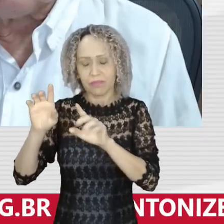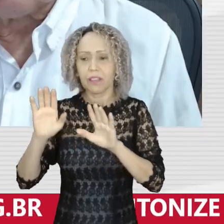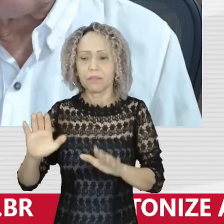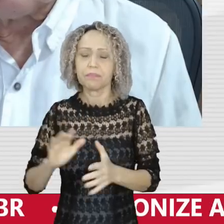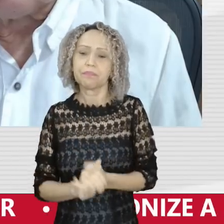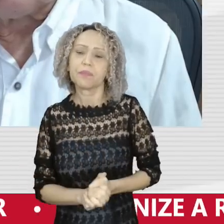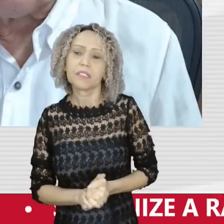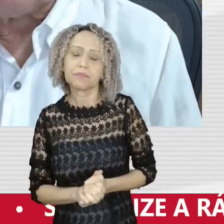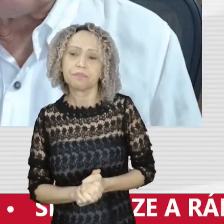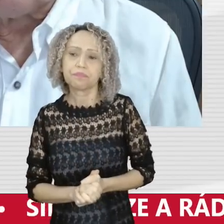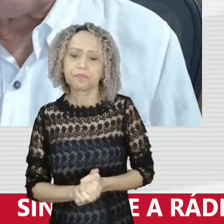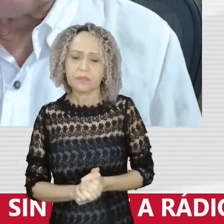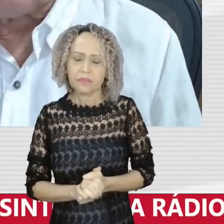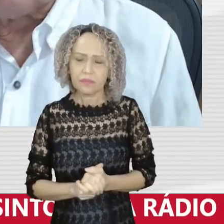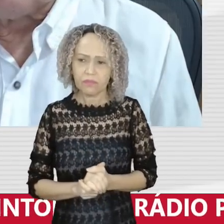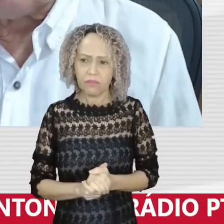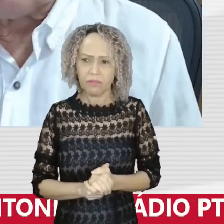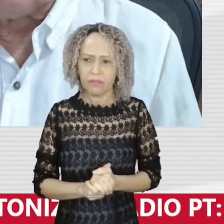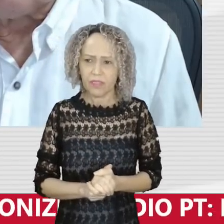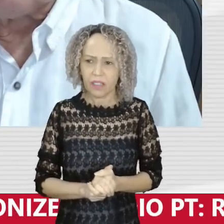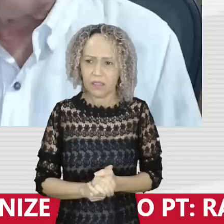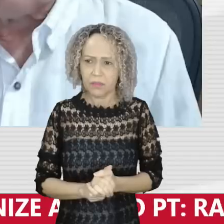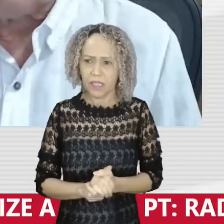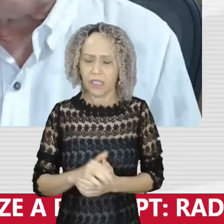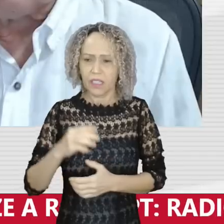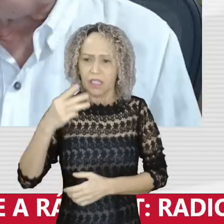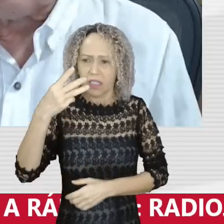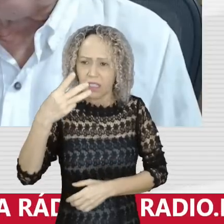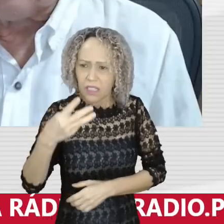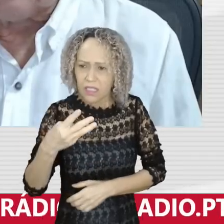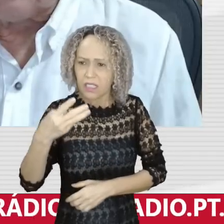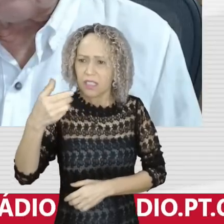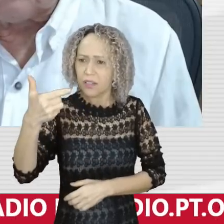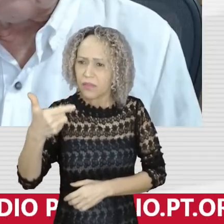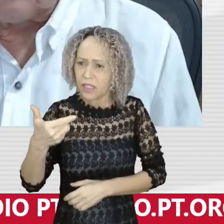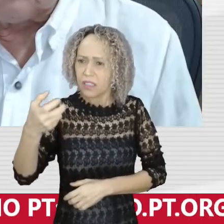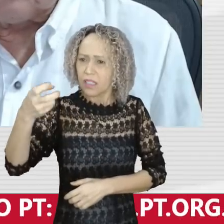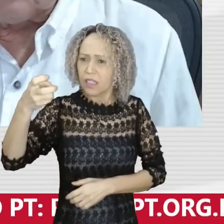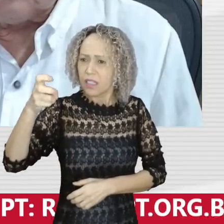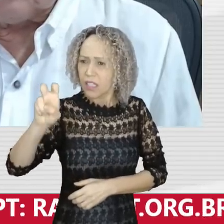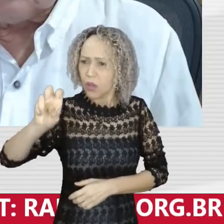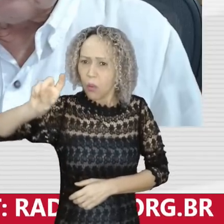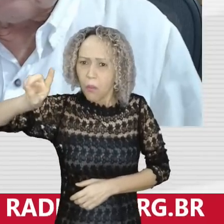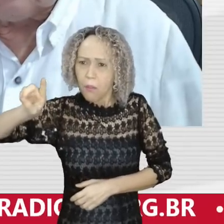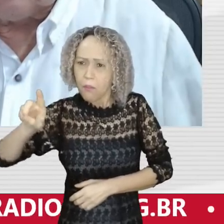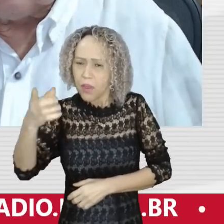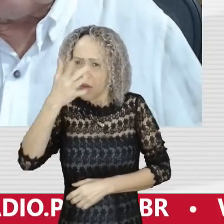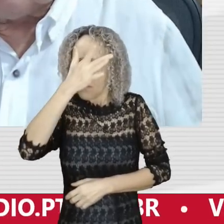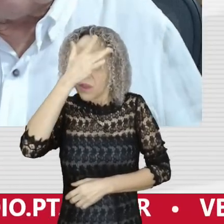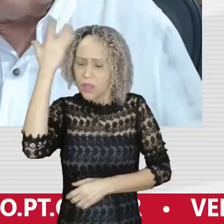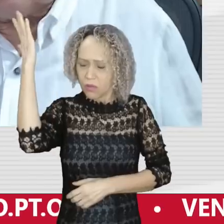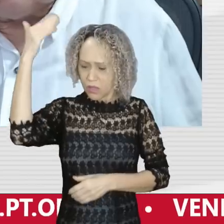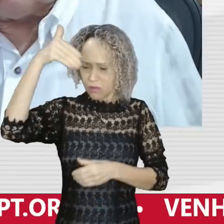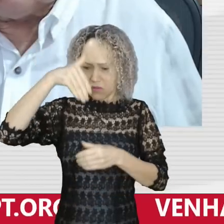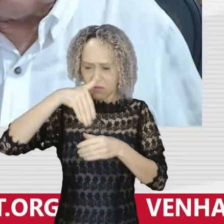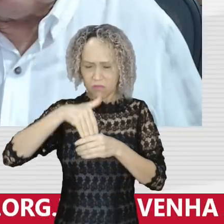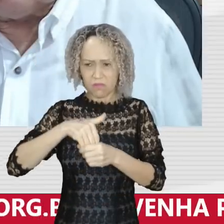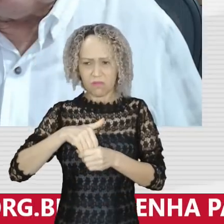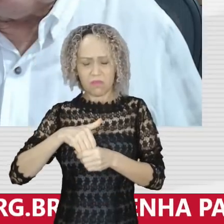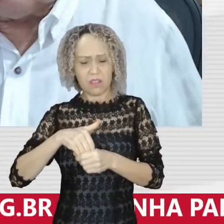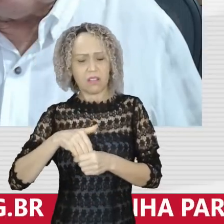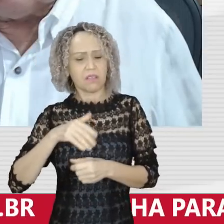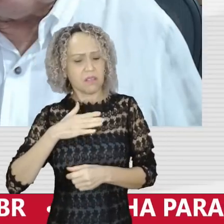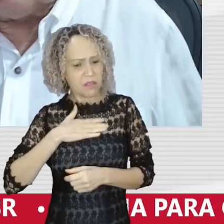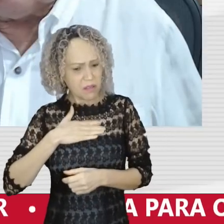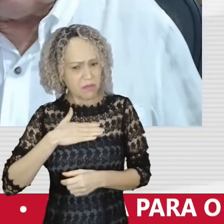vir comigo, né, 356 mil pessoas, são pessoas que não comungam com aquilo, que querem um Senado diferente, que querem uma